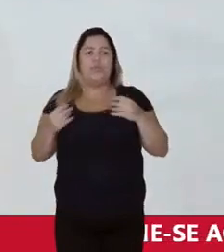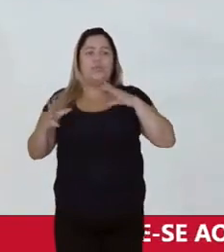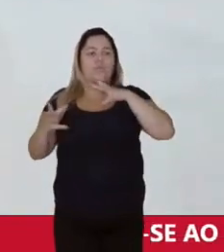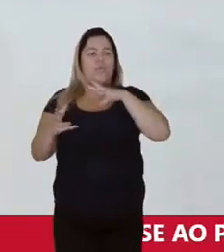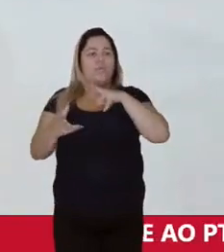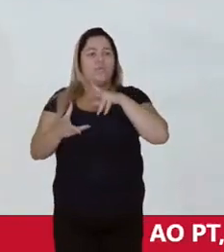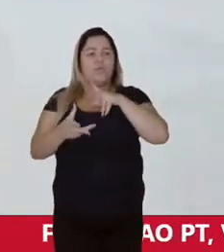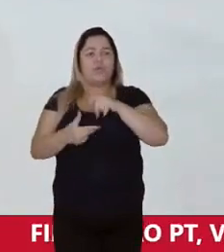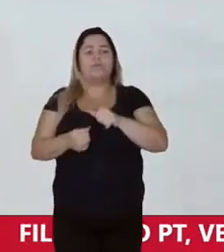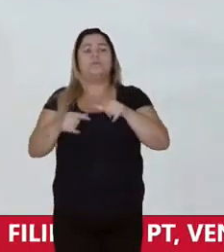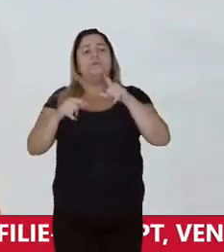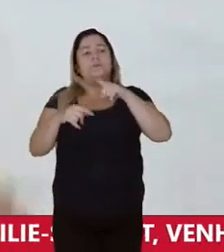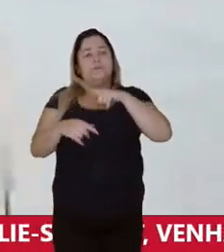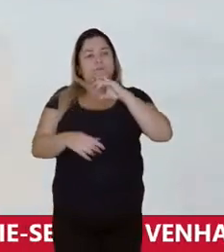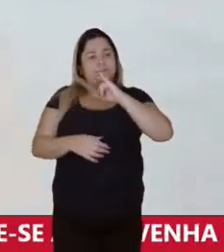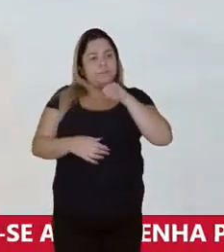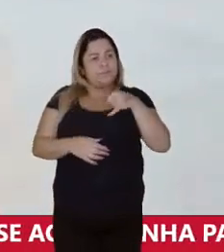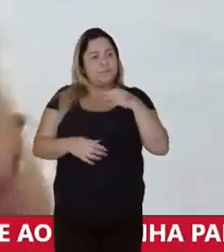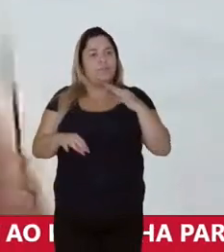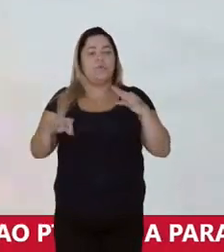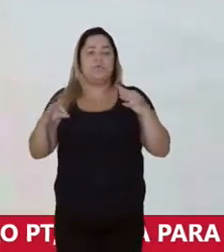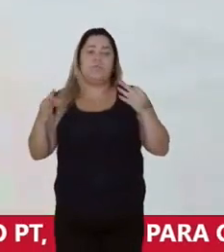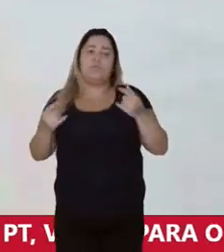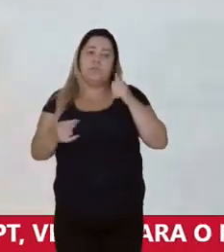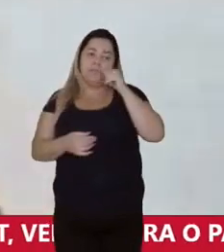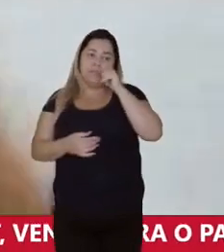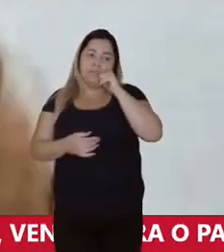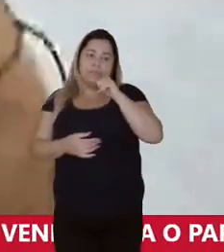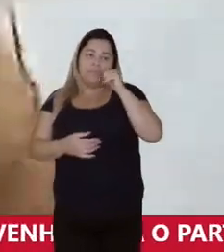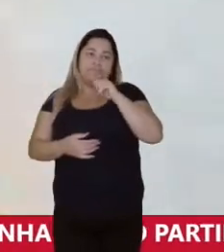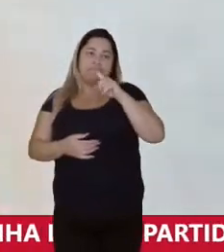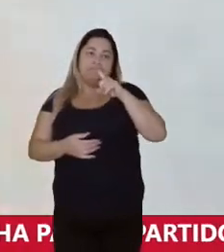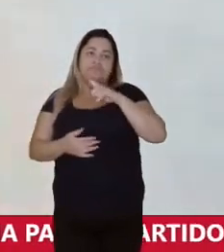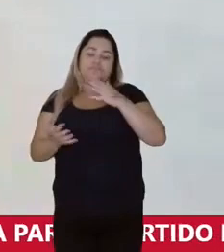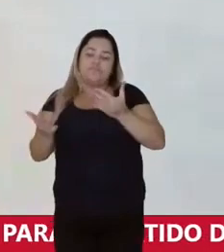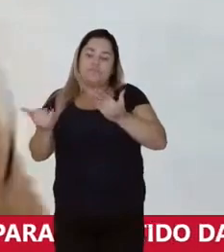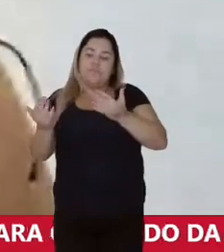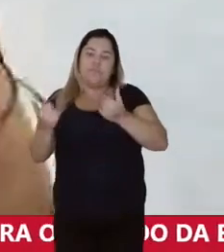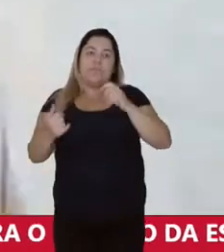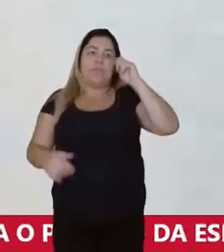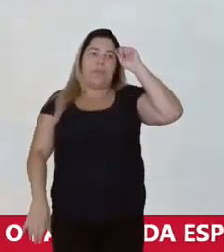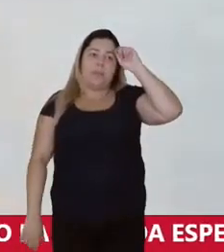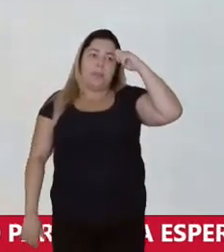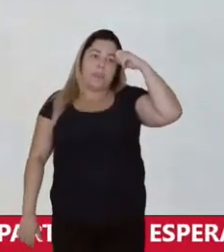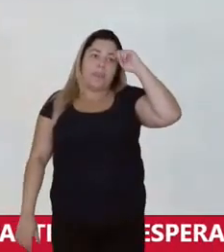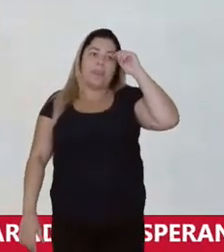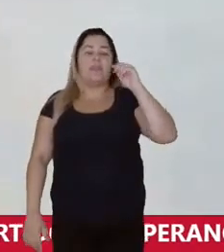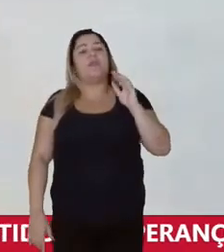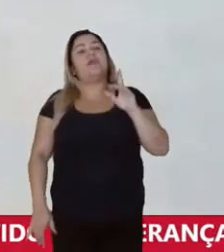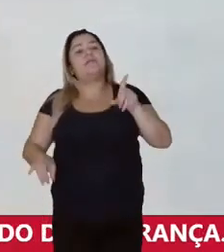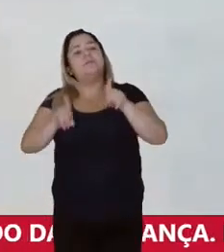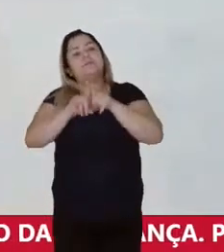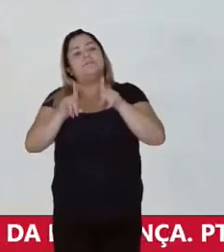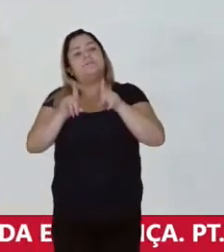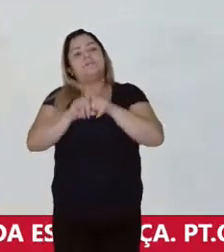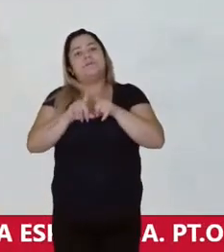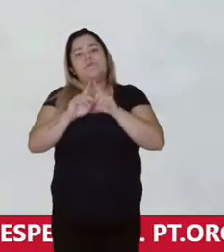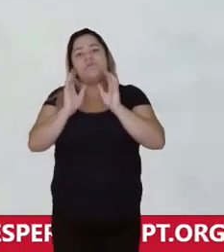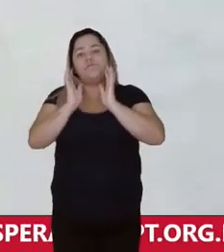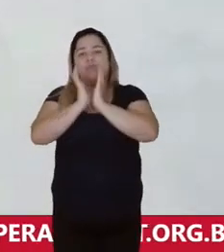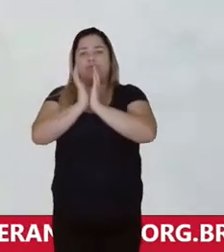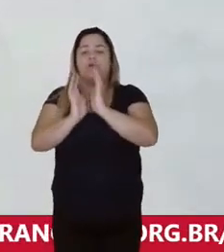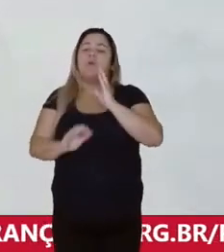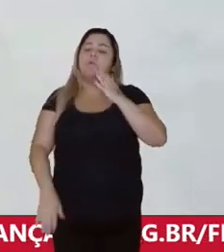tem oportunidade para todo mundo, que as mulheres, a juventude, negros e negras e a população LGBT